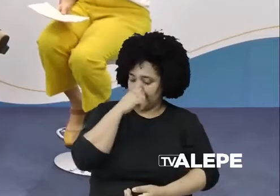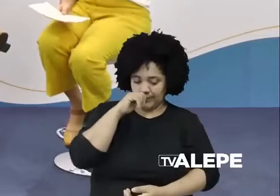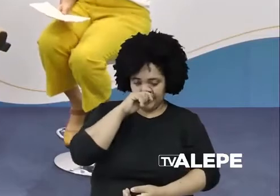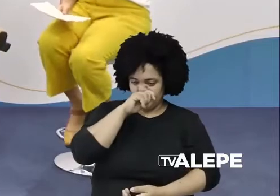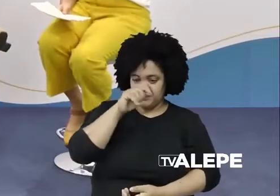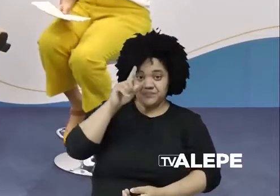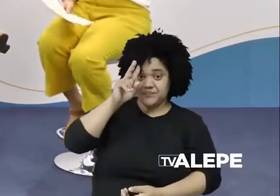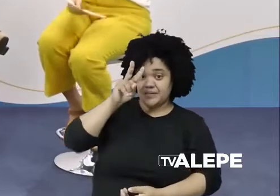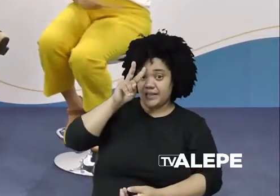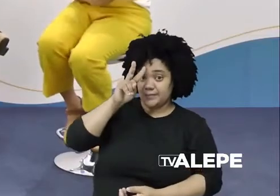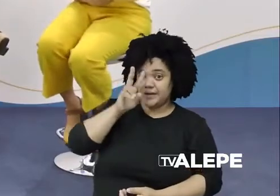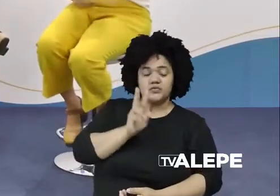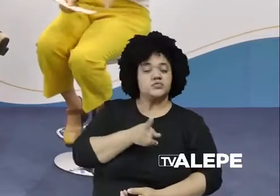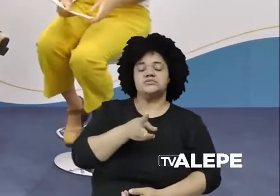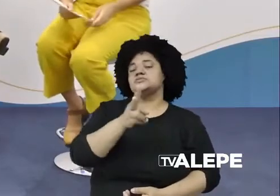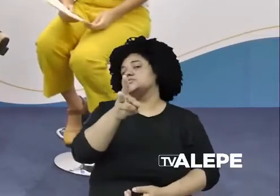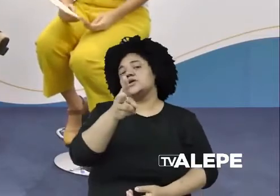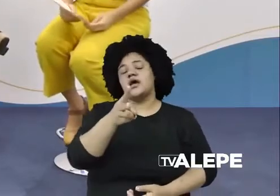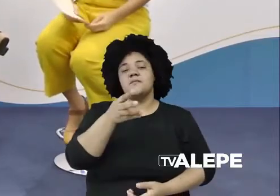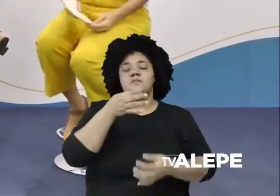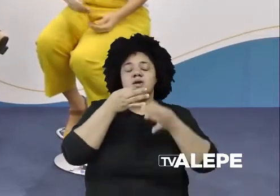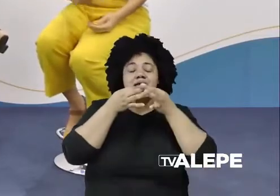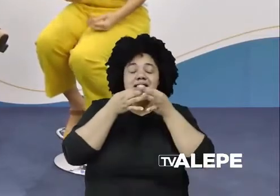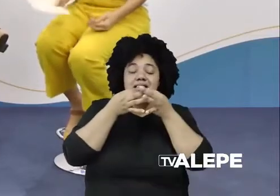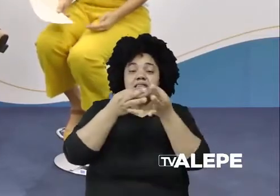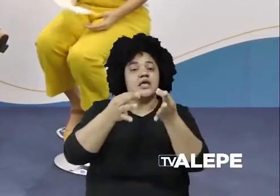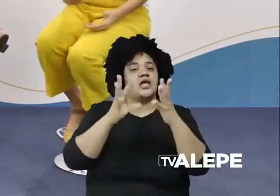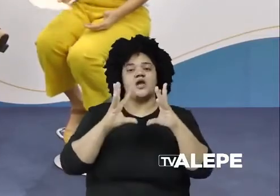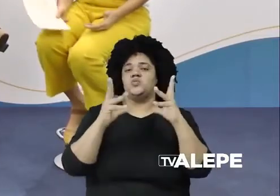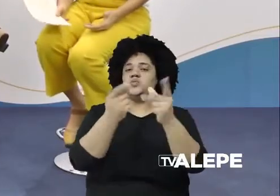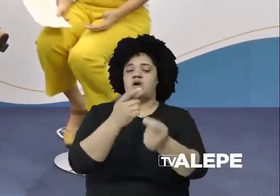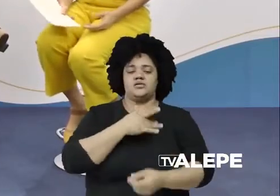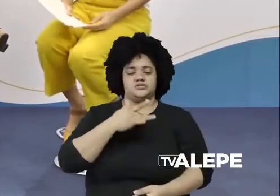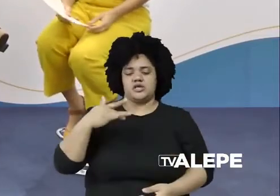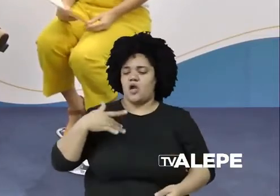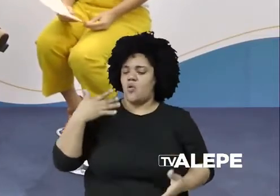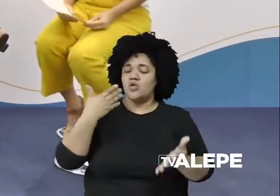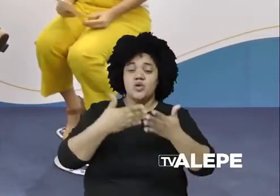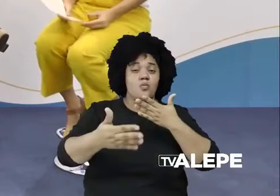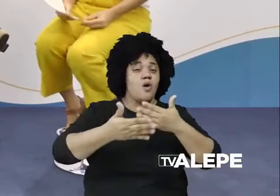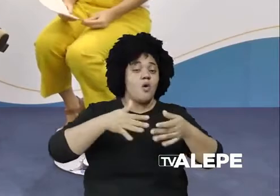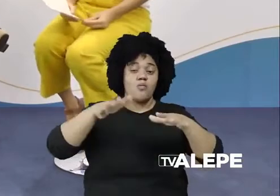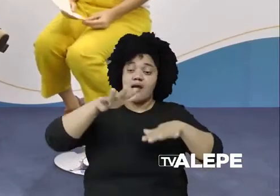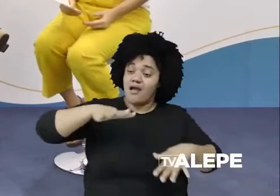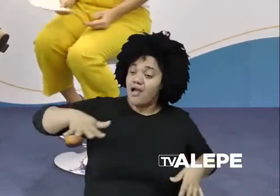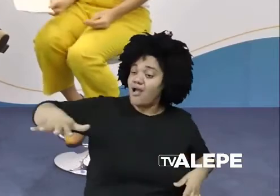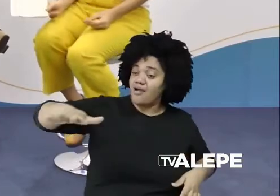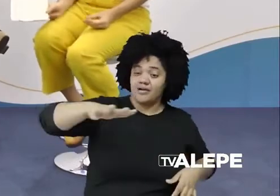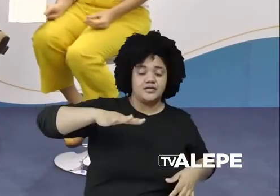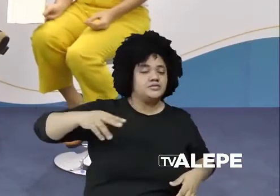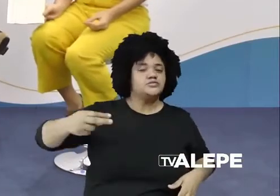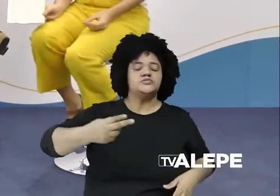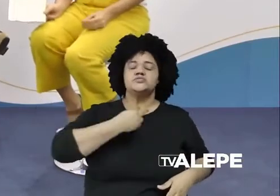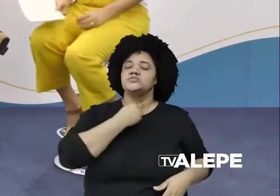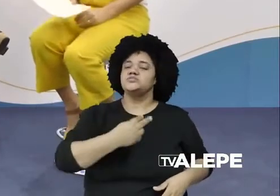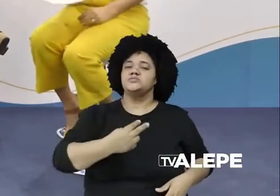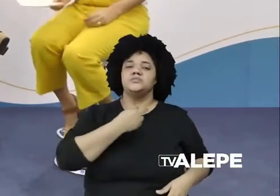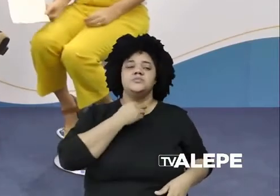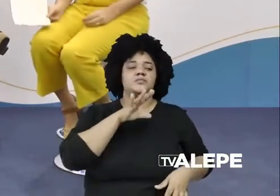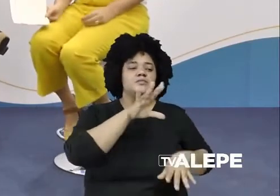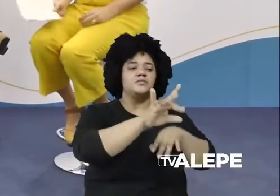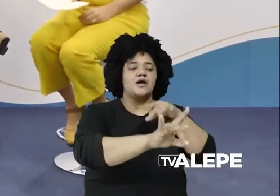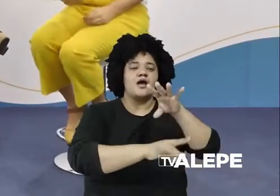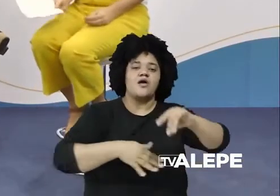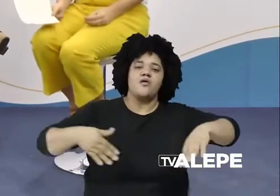sempre, né, que aí uma dica que é geral para a saúde, para qualquer área. As crianças não podem ter acessos, né,